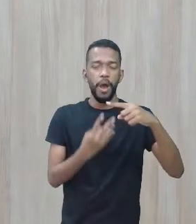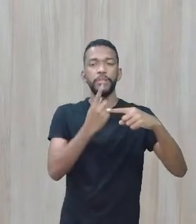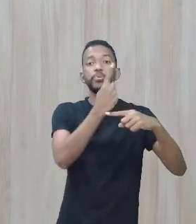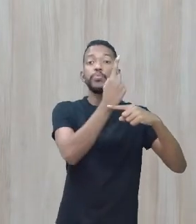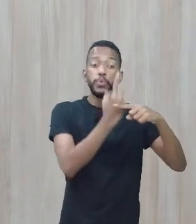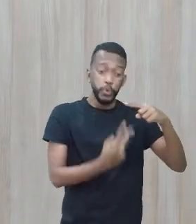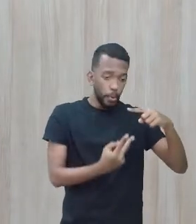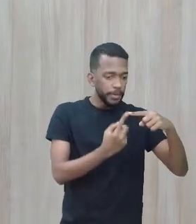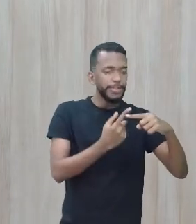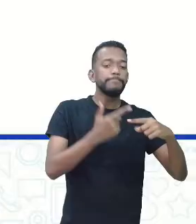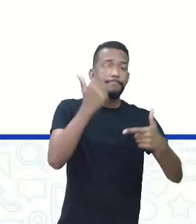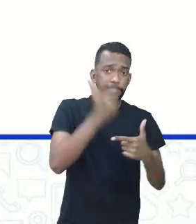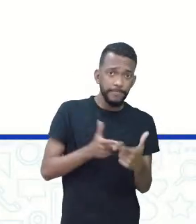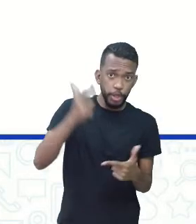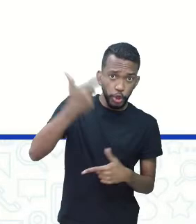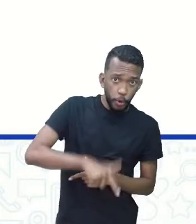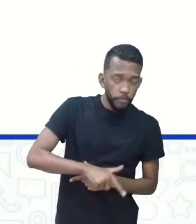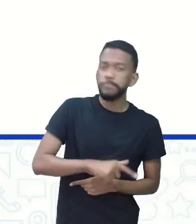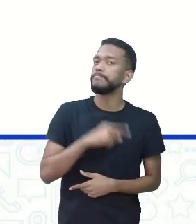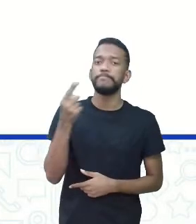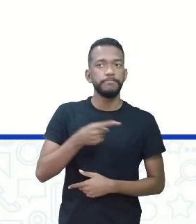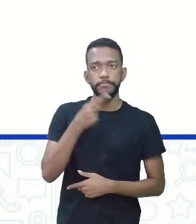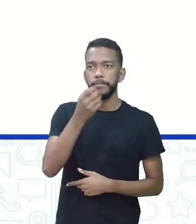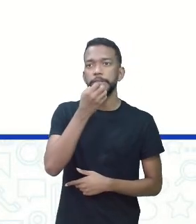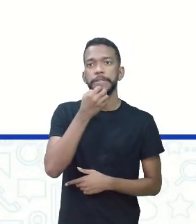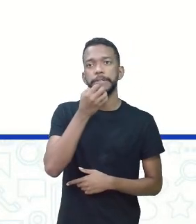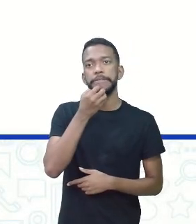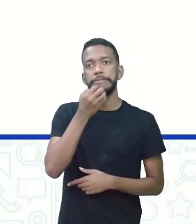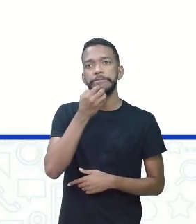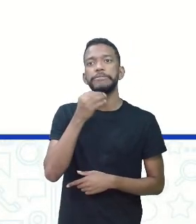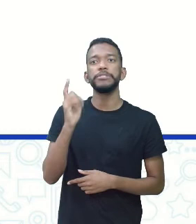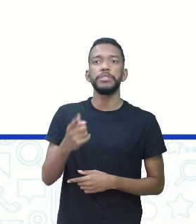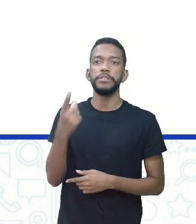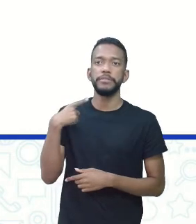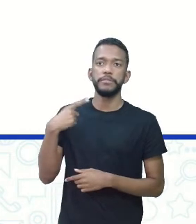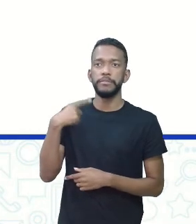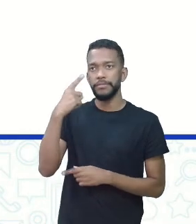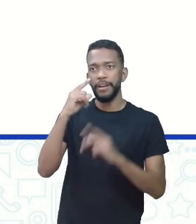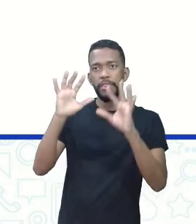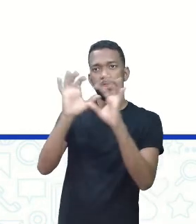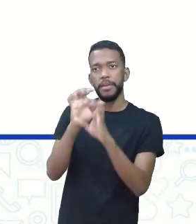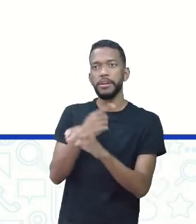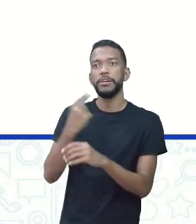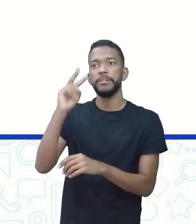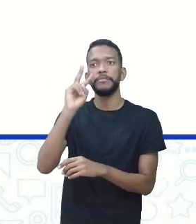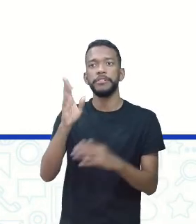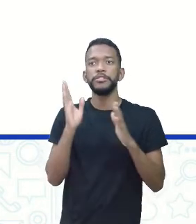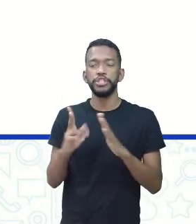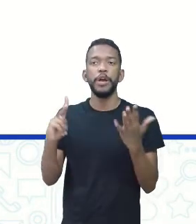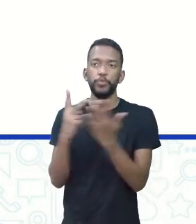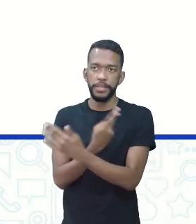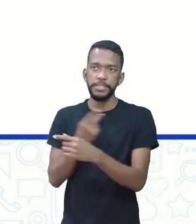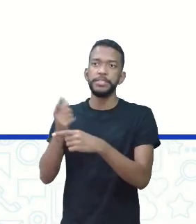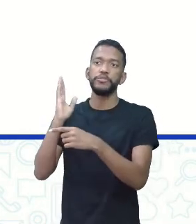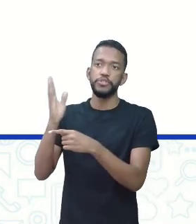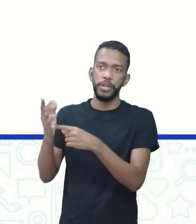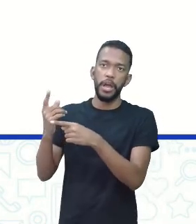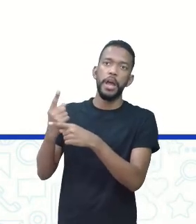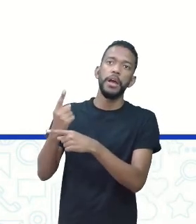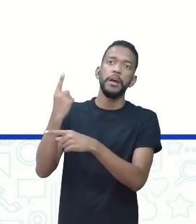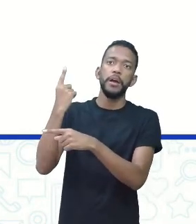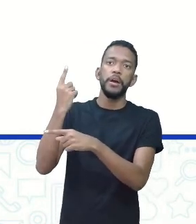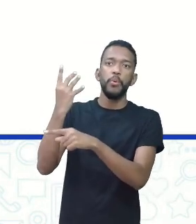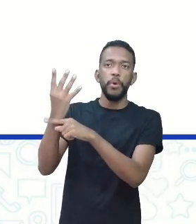mais. Olha aqui, a gente tem 4/8, que eu já deixei bem apagadinho para a gente ver que as divisões já aconteceram. Aí, quando a